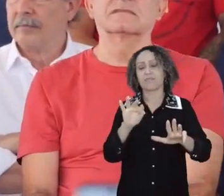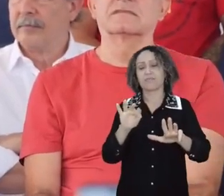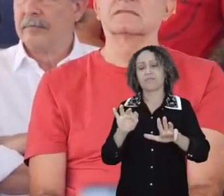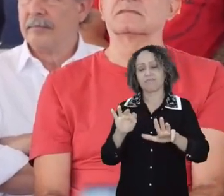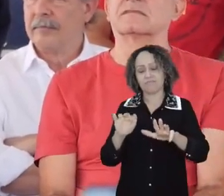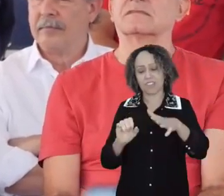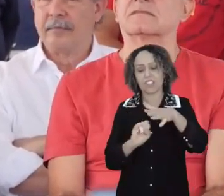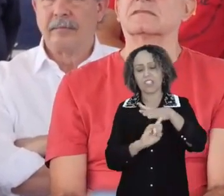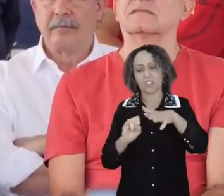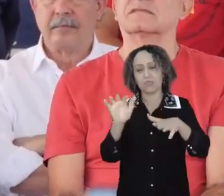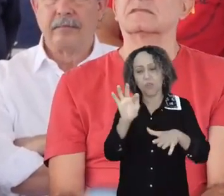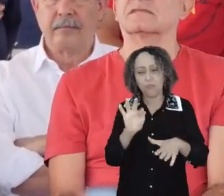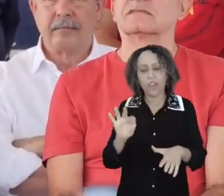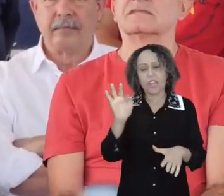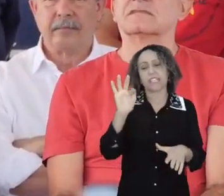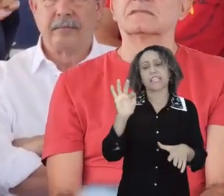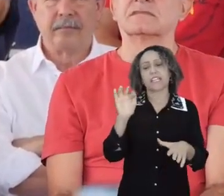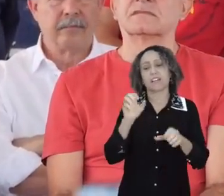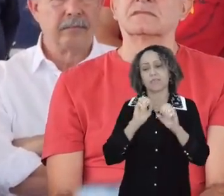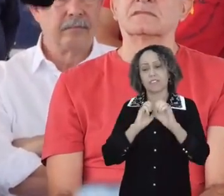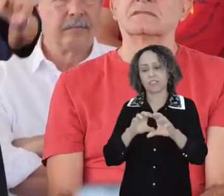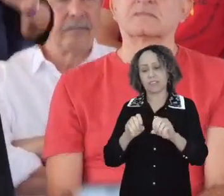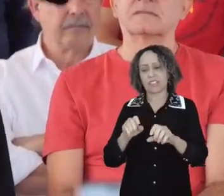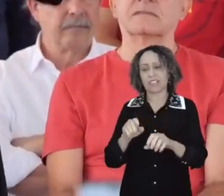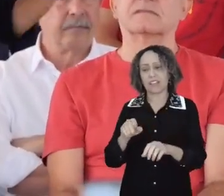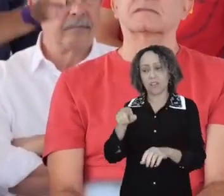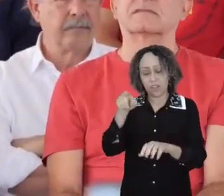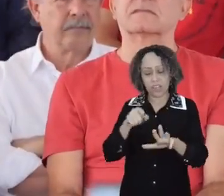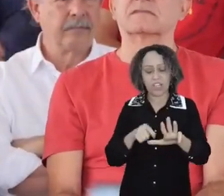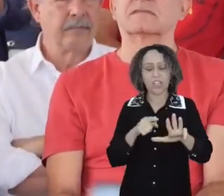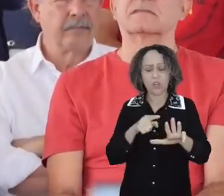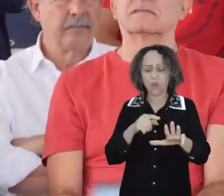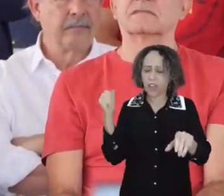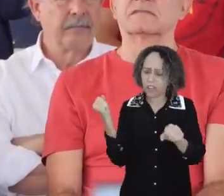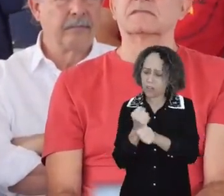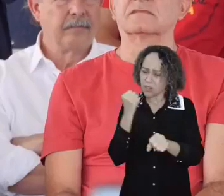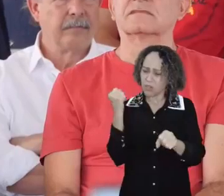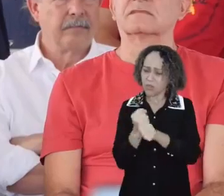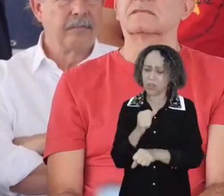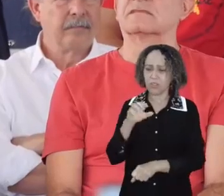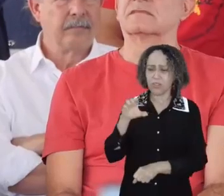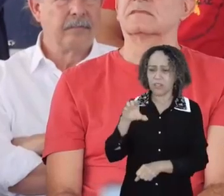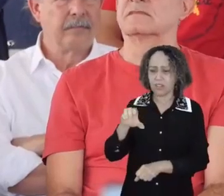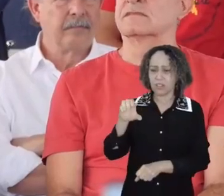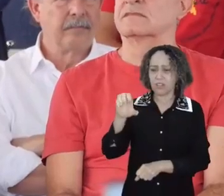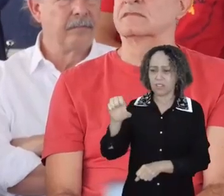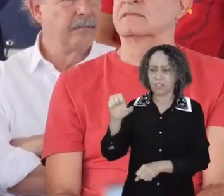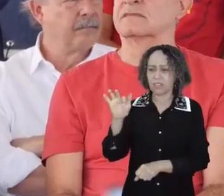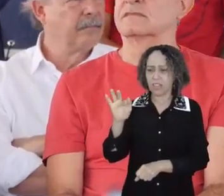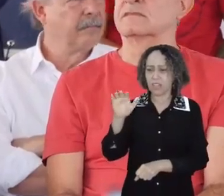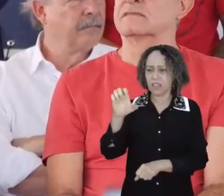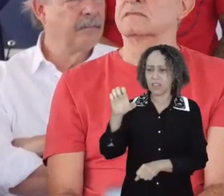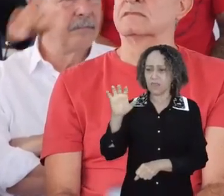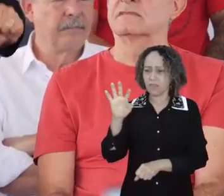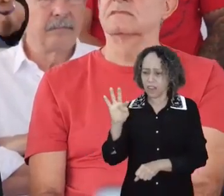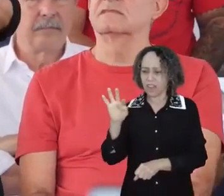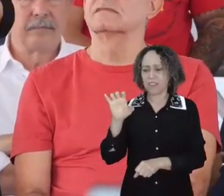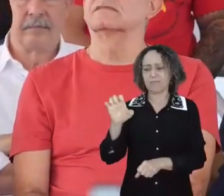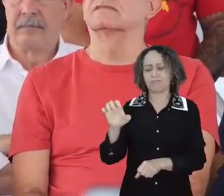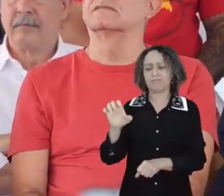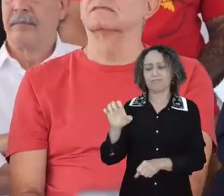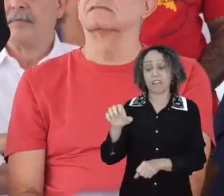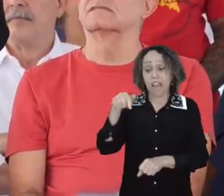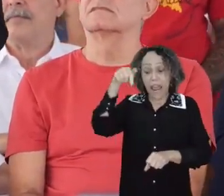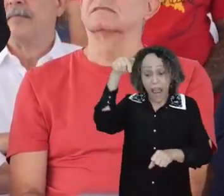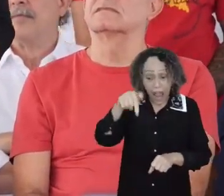foi um Cefete mesmo, né? E hoje tem cursos de nível superior aqui em Contagem,